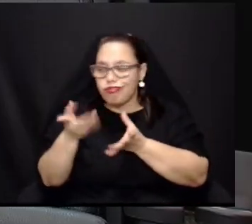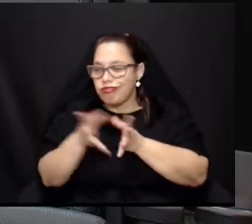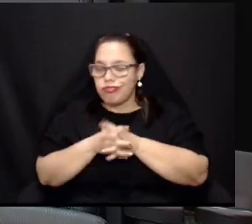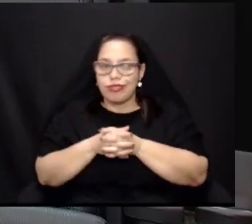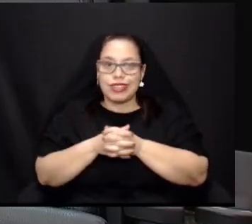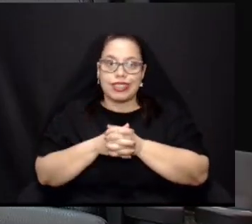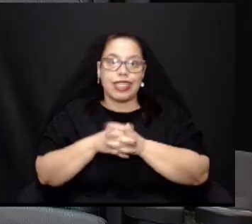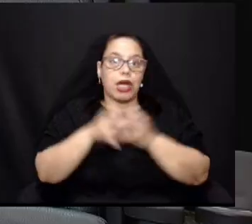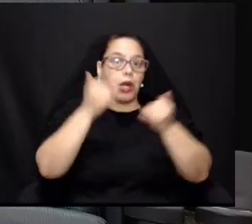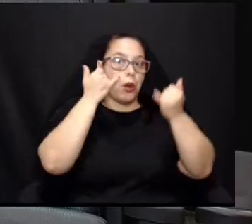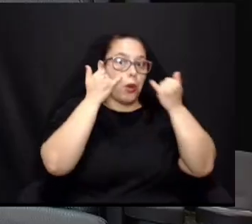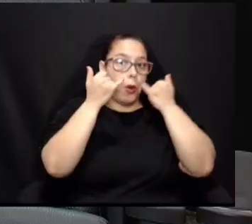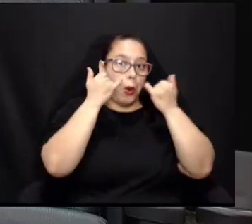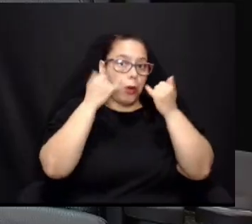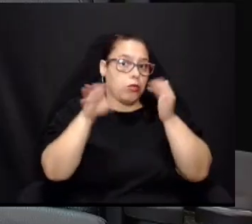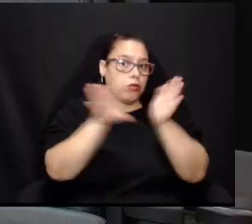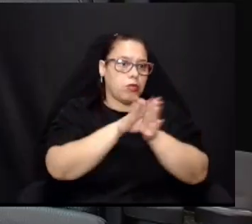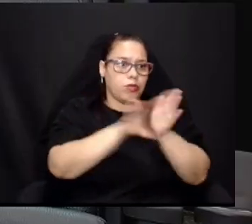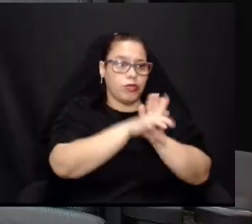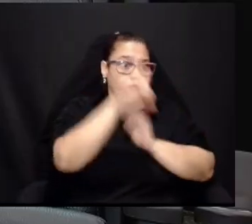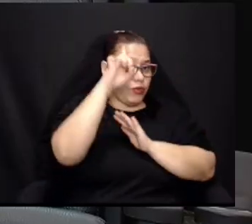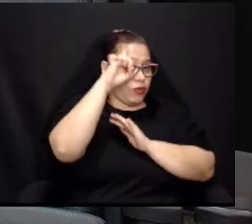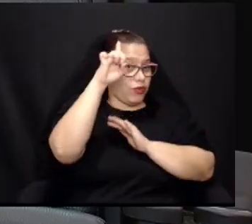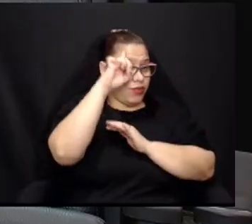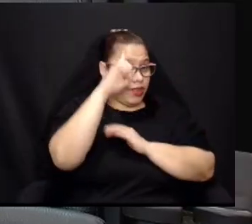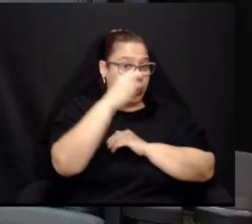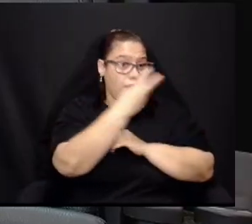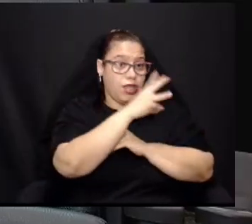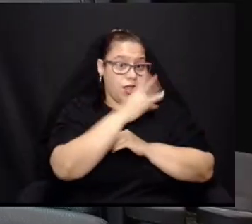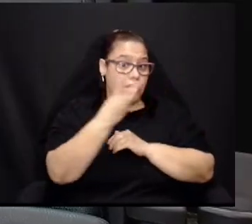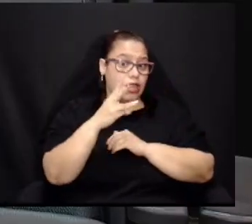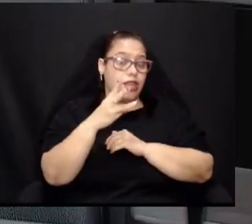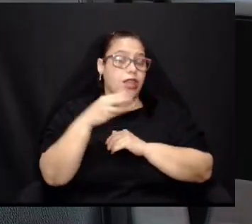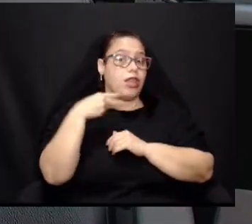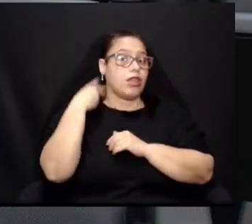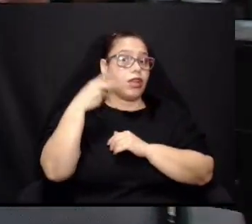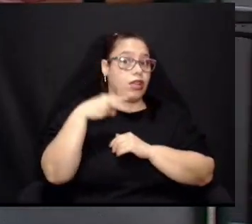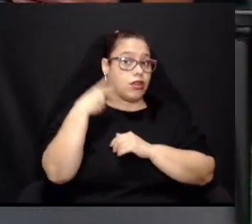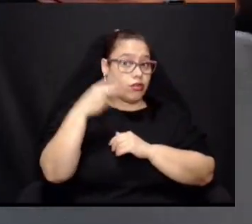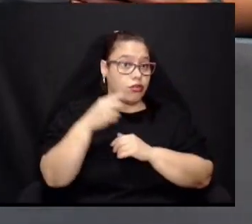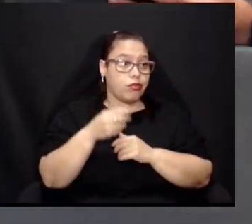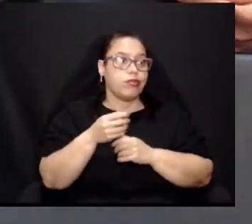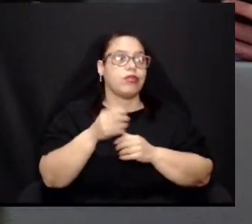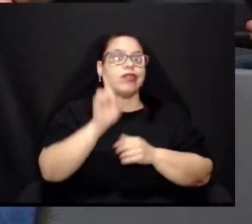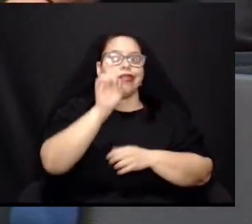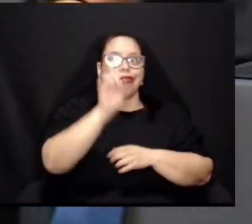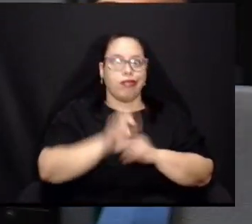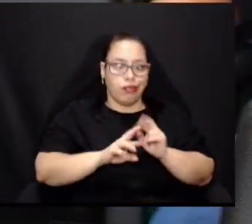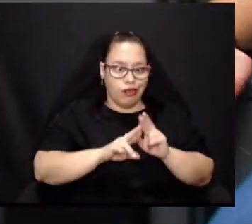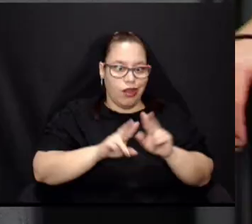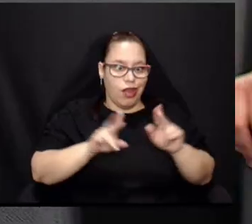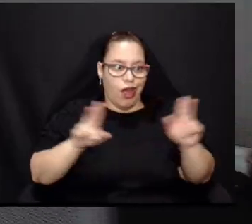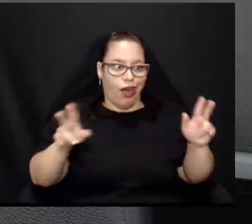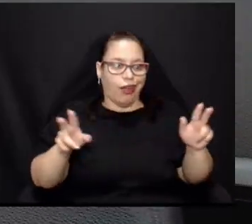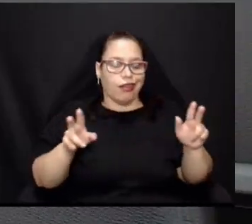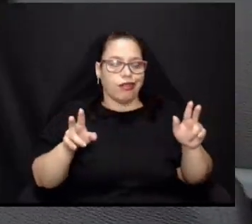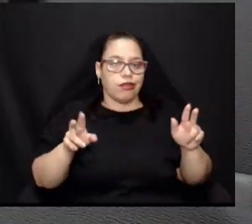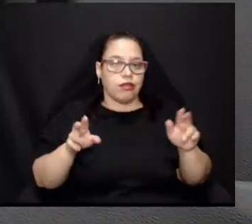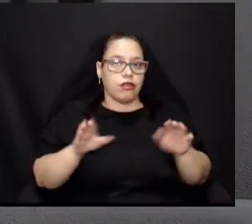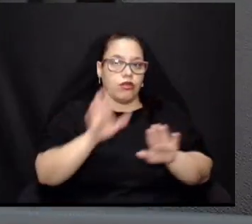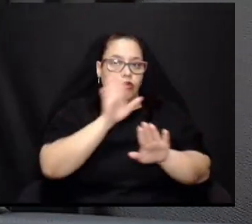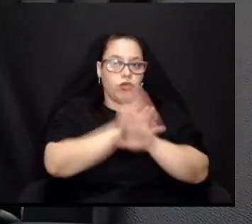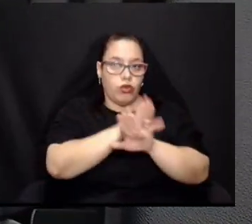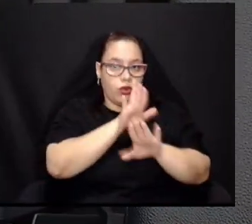chegando diariamente. Imagina, somos em 33 vereadores, temos várias diretorias, então a gente tem demandas externas,